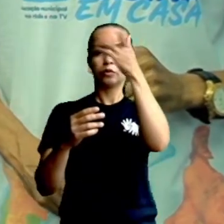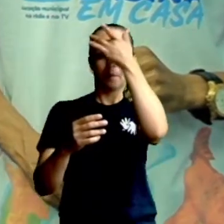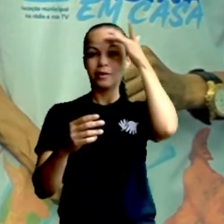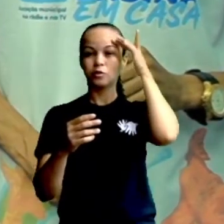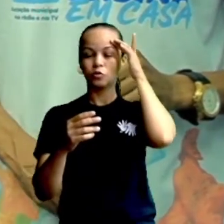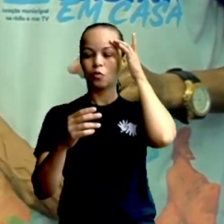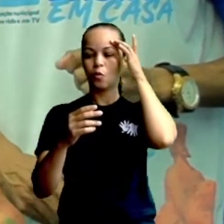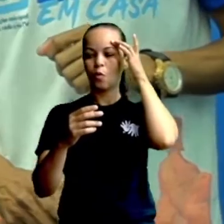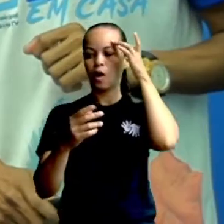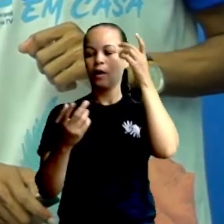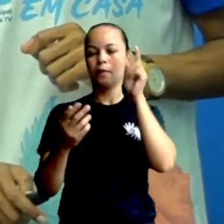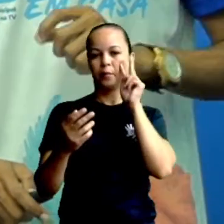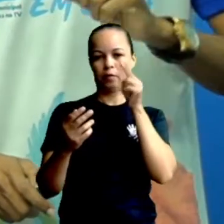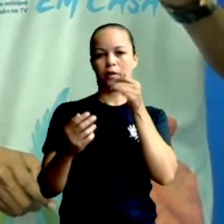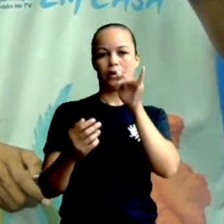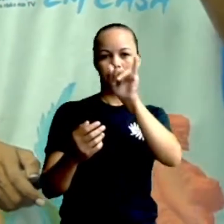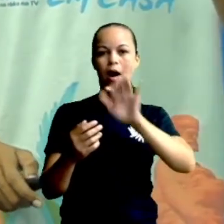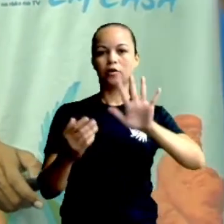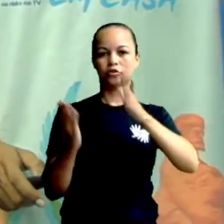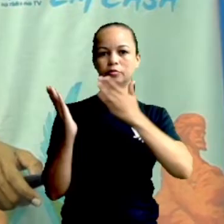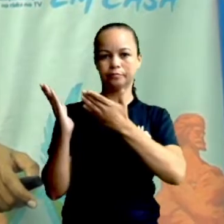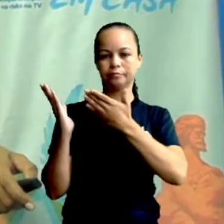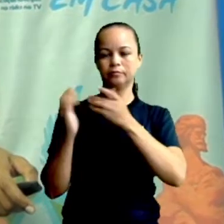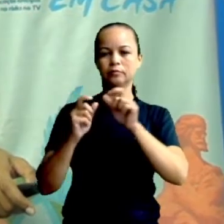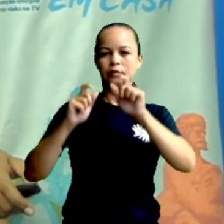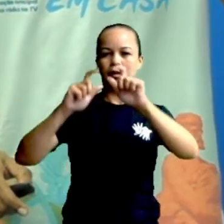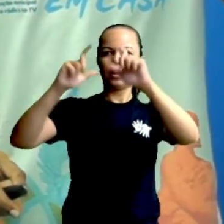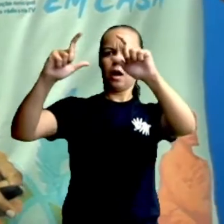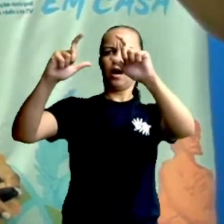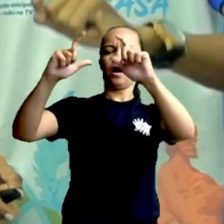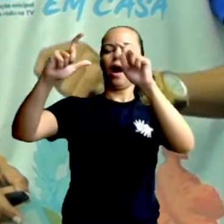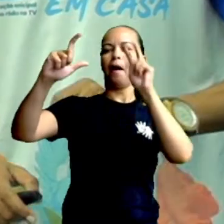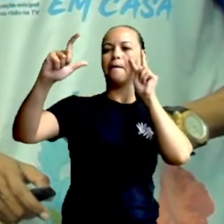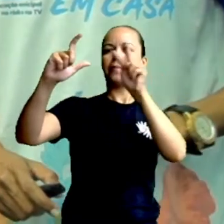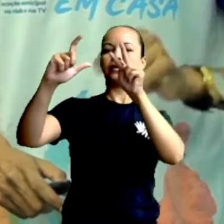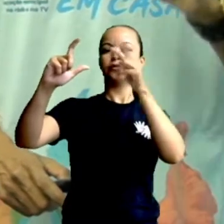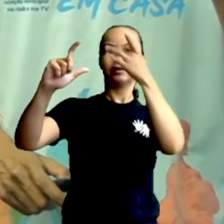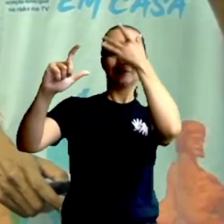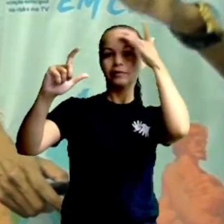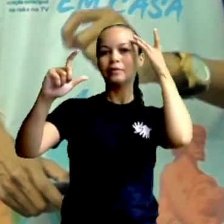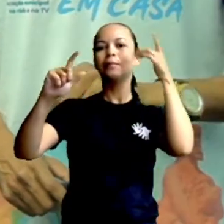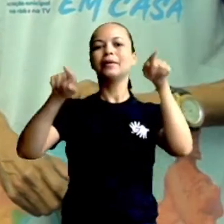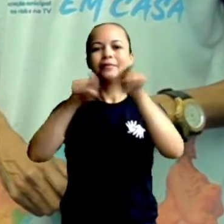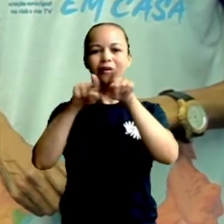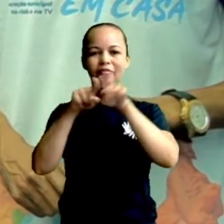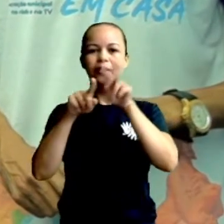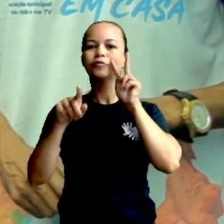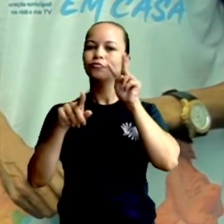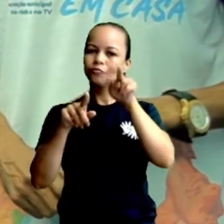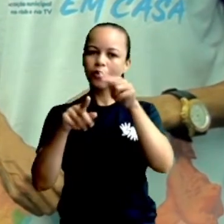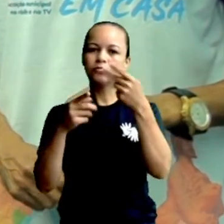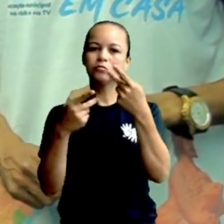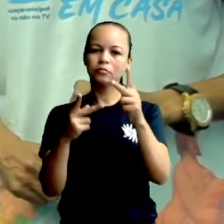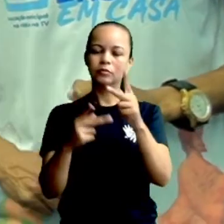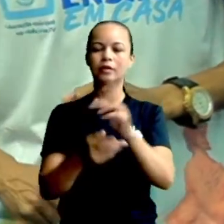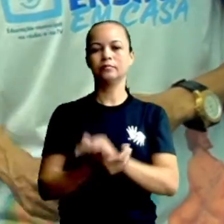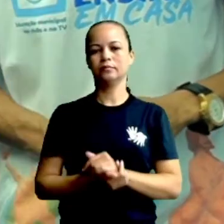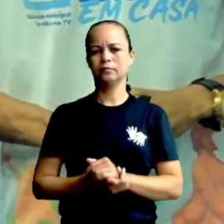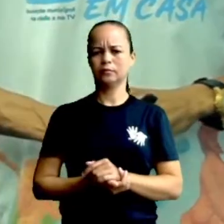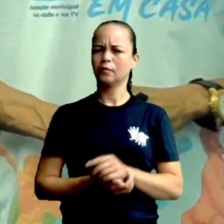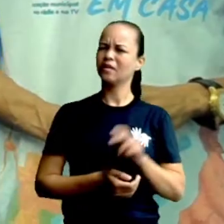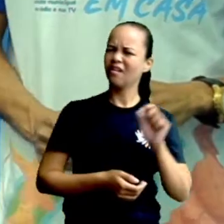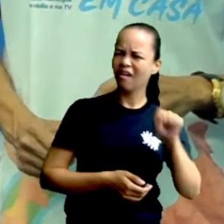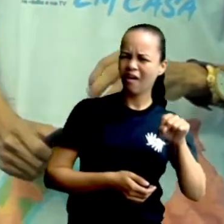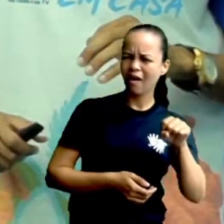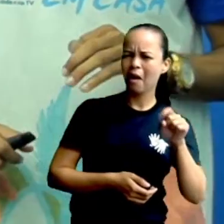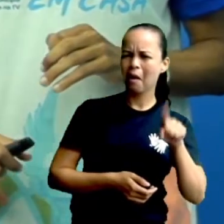nessa figura aqui, tá? Aquela pessoa também está enxergando você, os seus olhos também. É, professor?